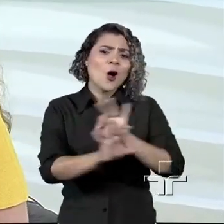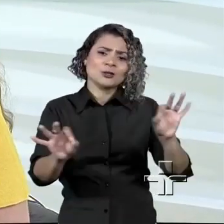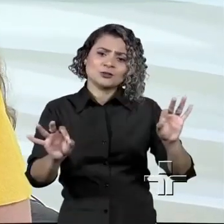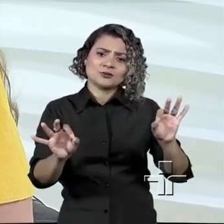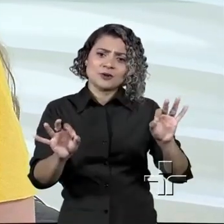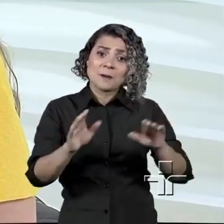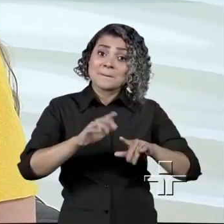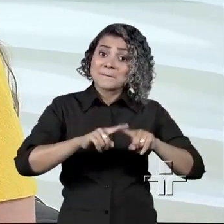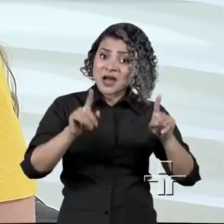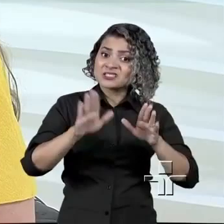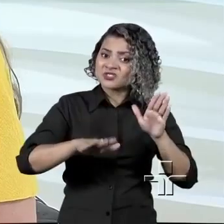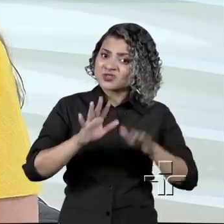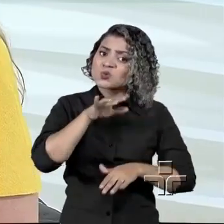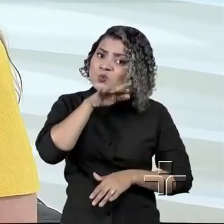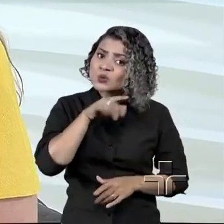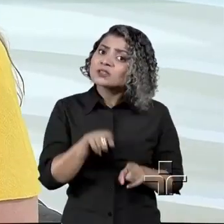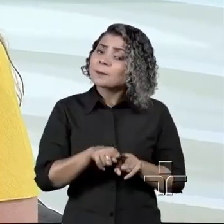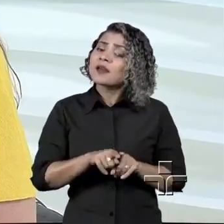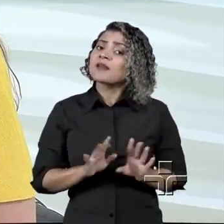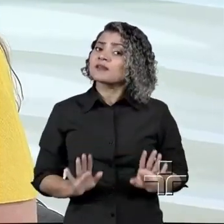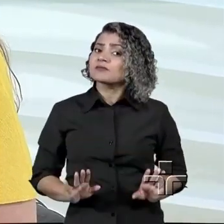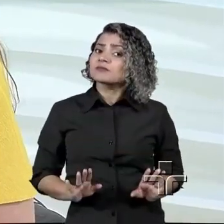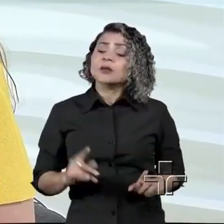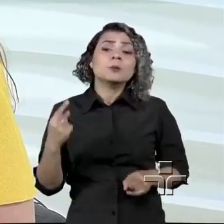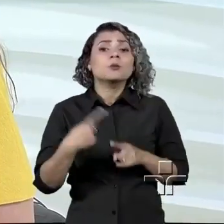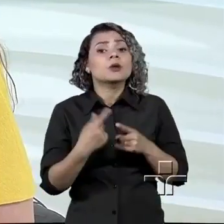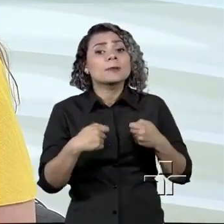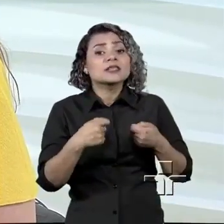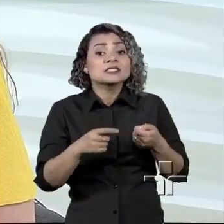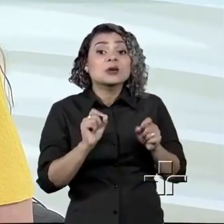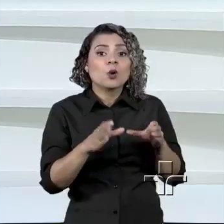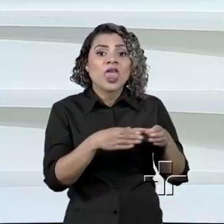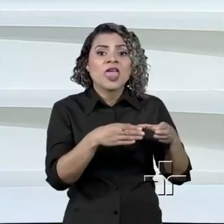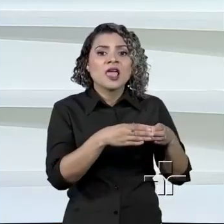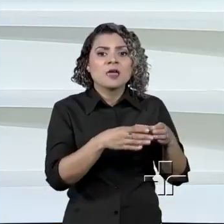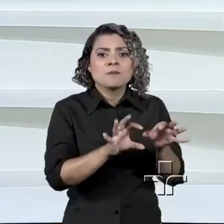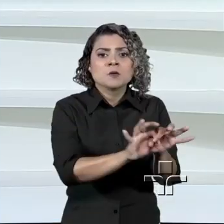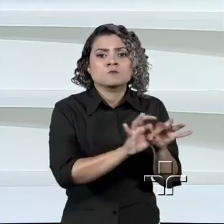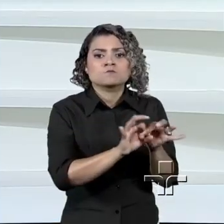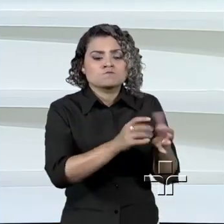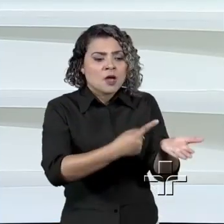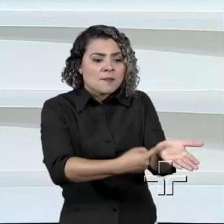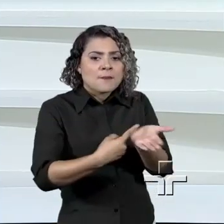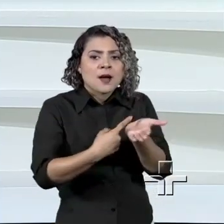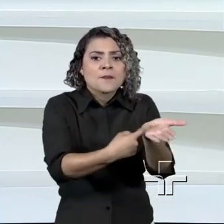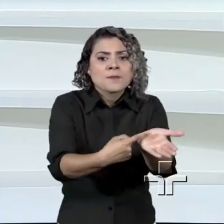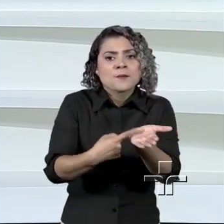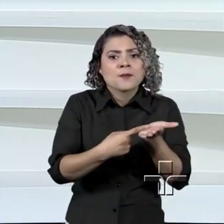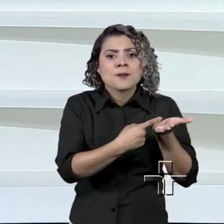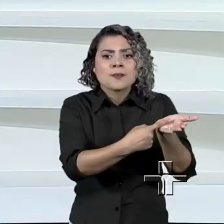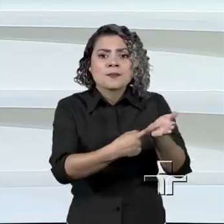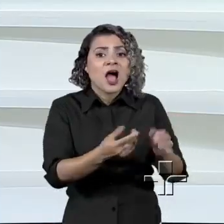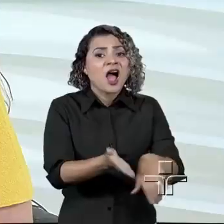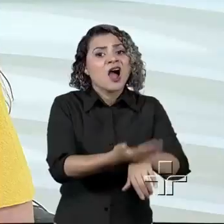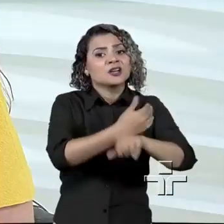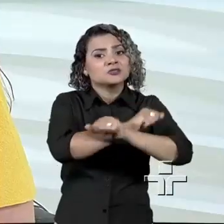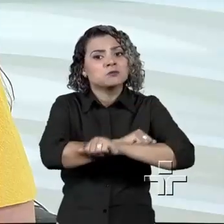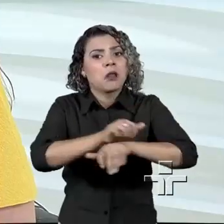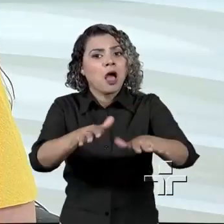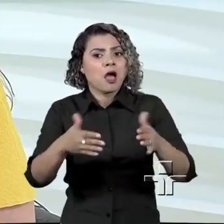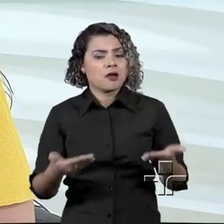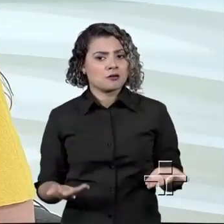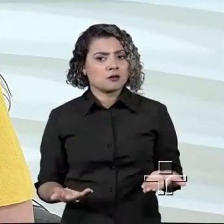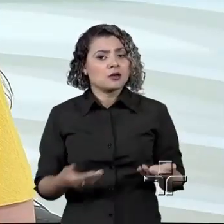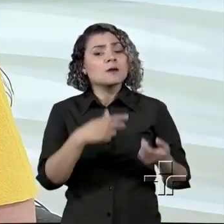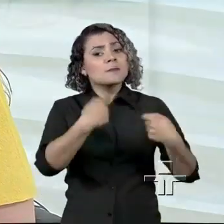também não ser tão boa assim se não for trabalhada de uma forma uníssona, se não tiver esse